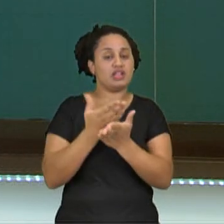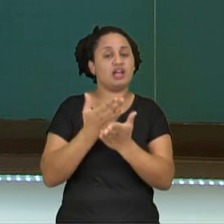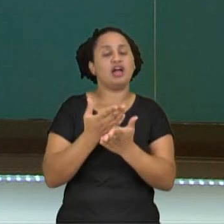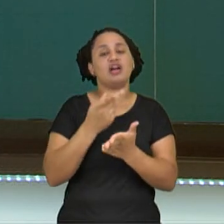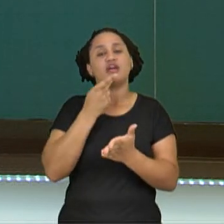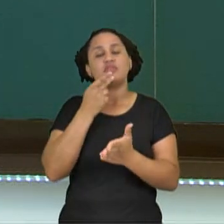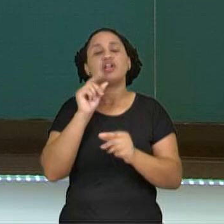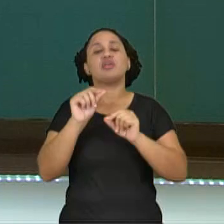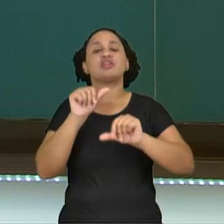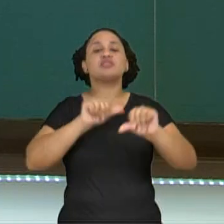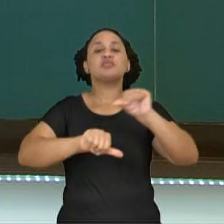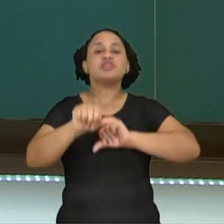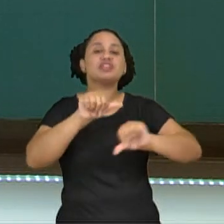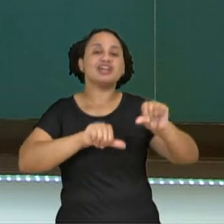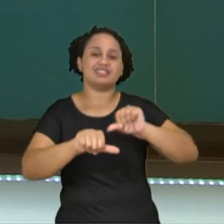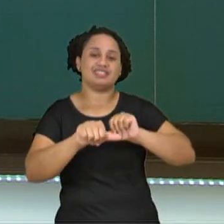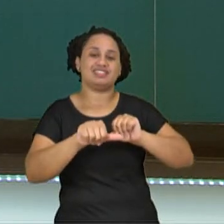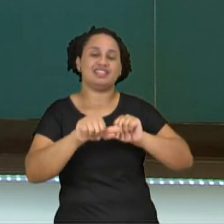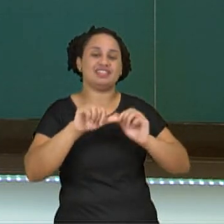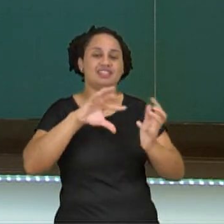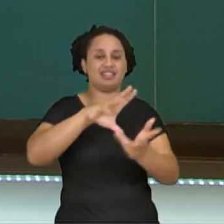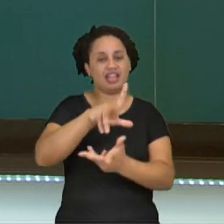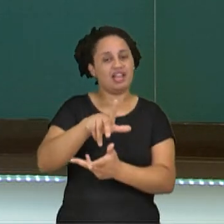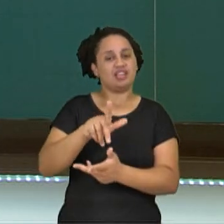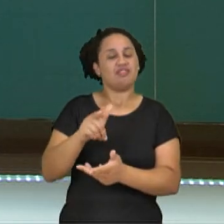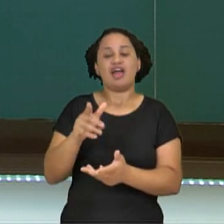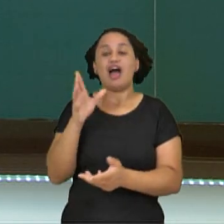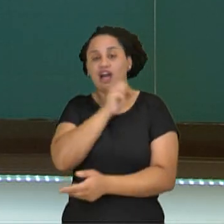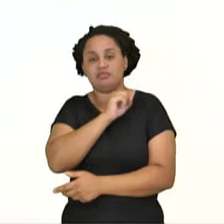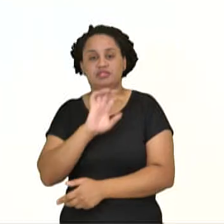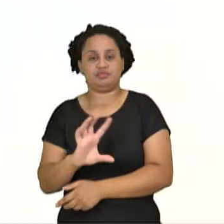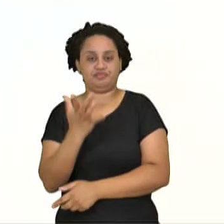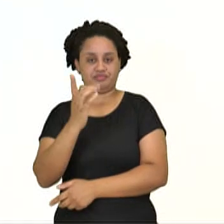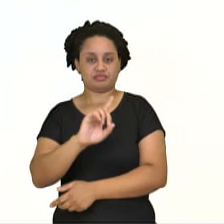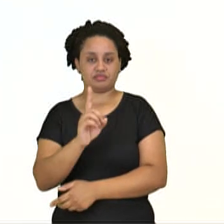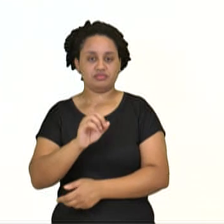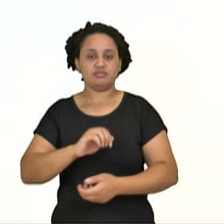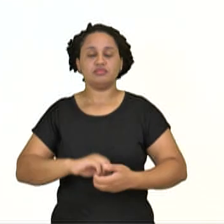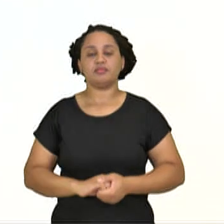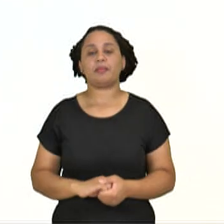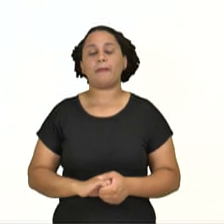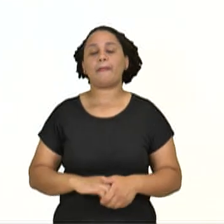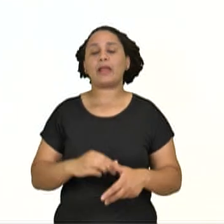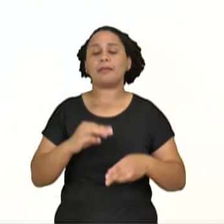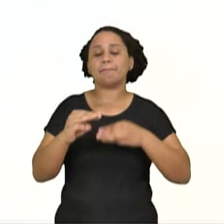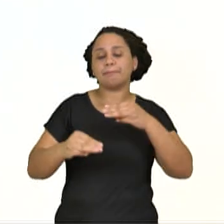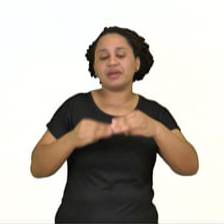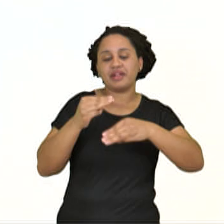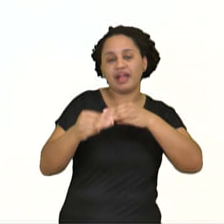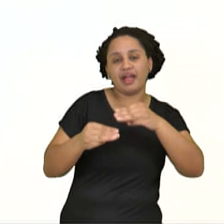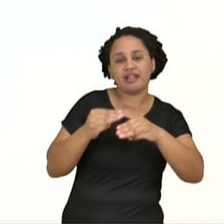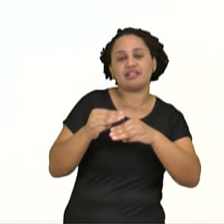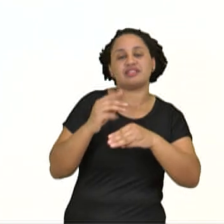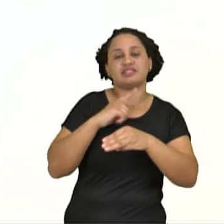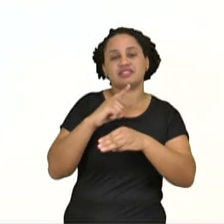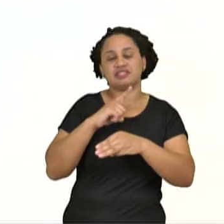mudanças do planeta Terra, não são do dia para a noite. Essas moléculas de água